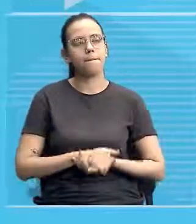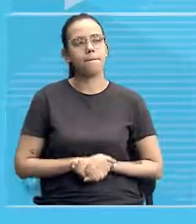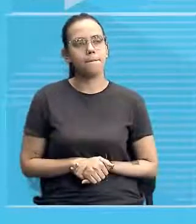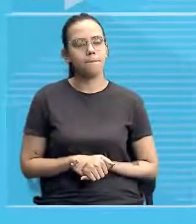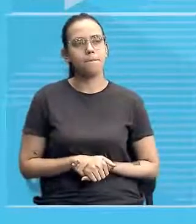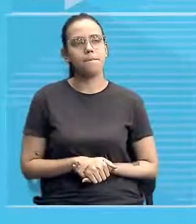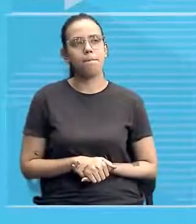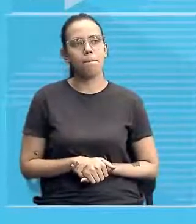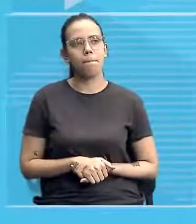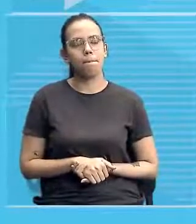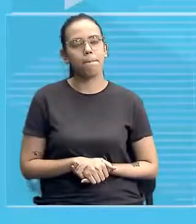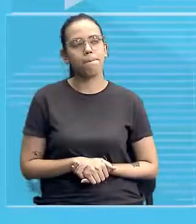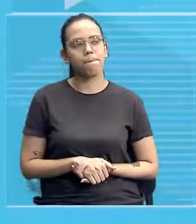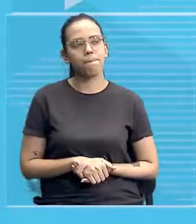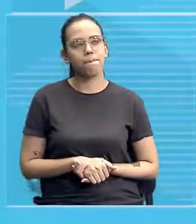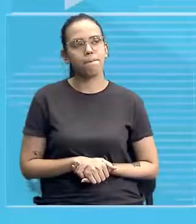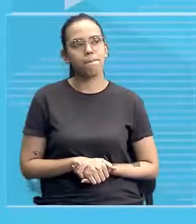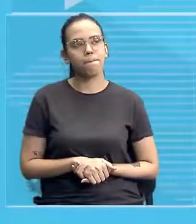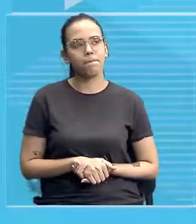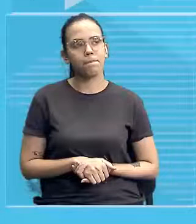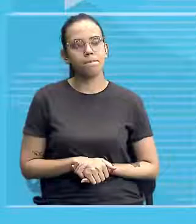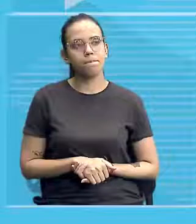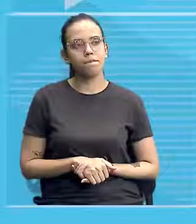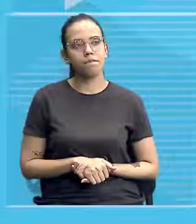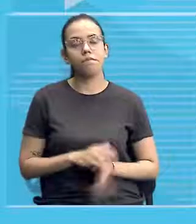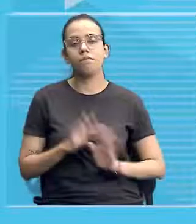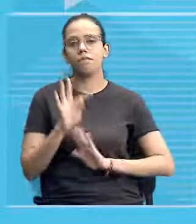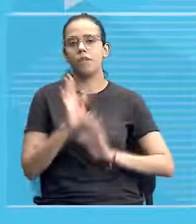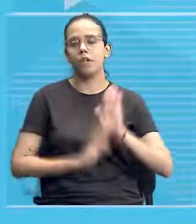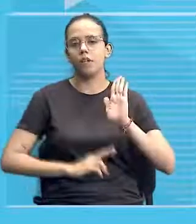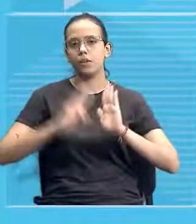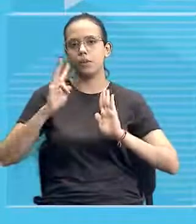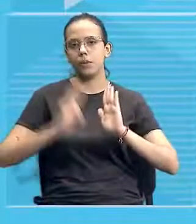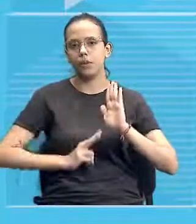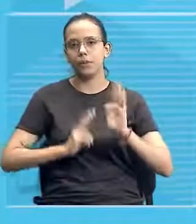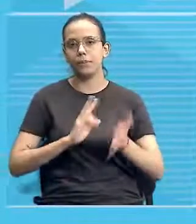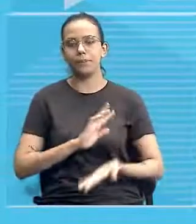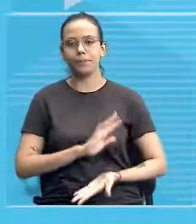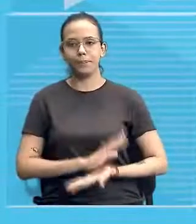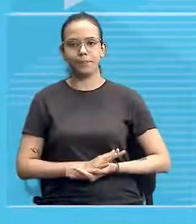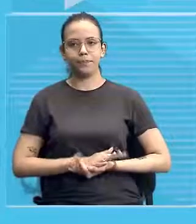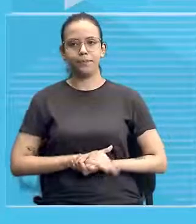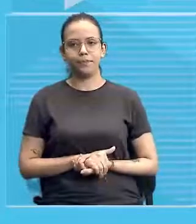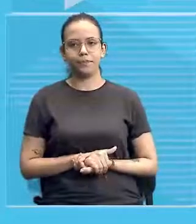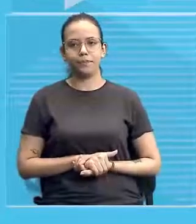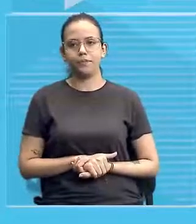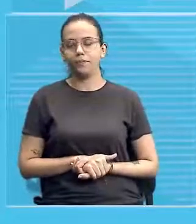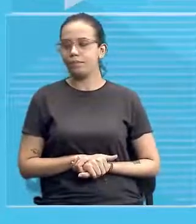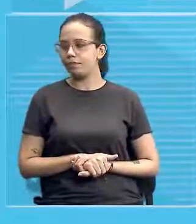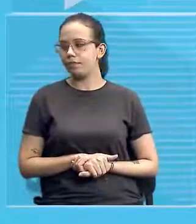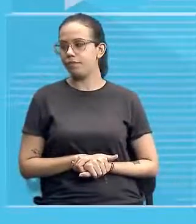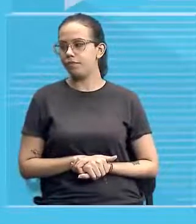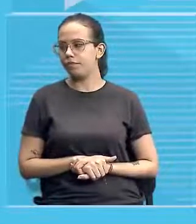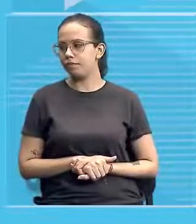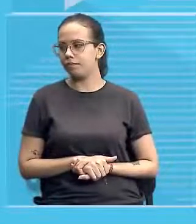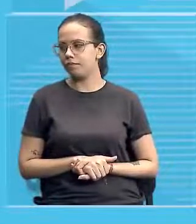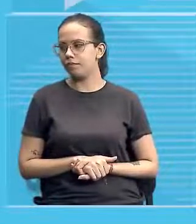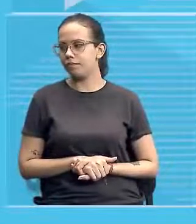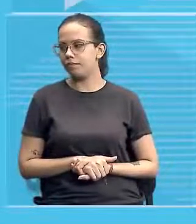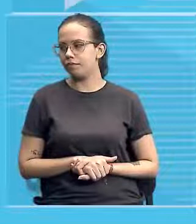Então, adultos influenciam as crianças a adotar